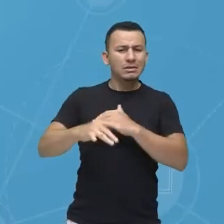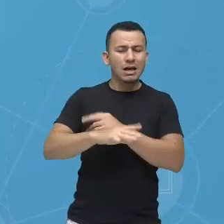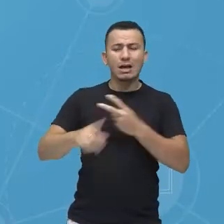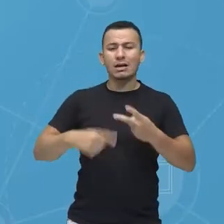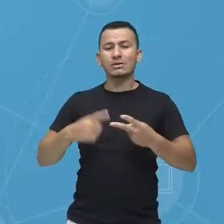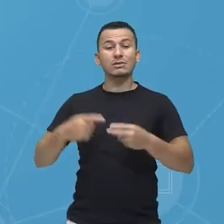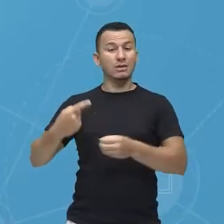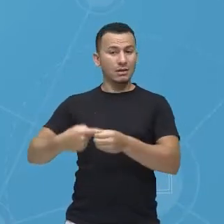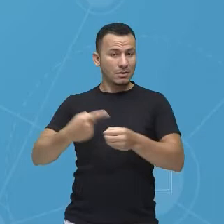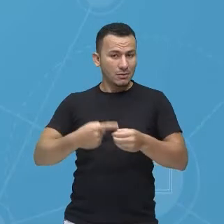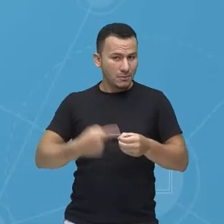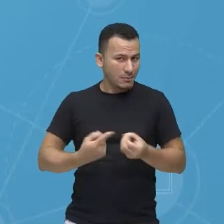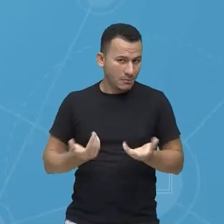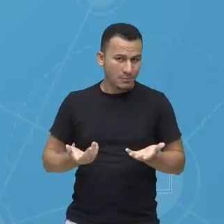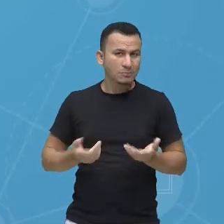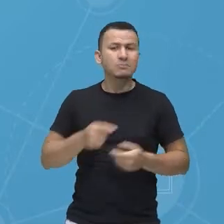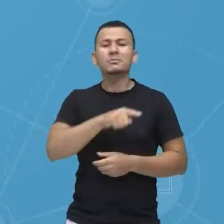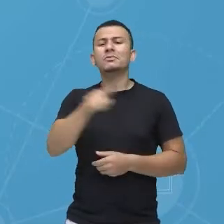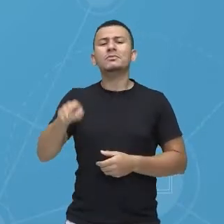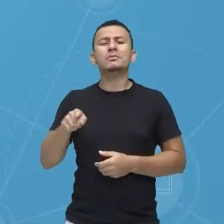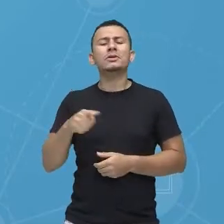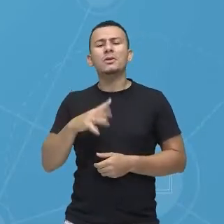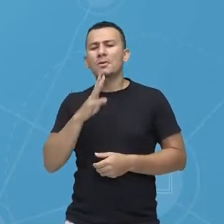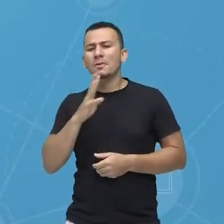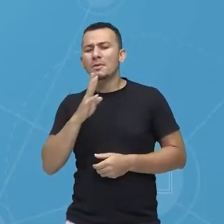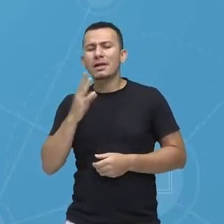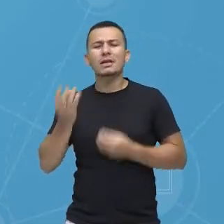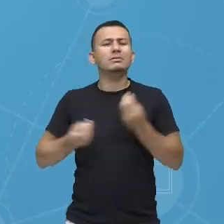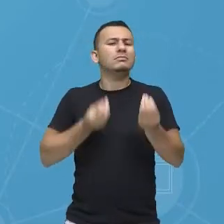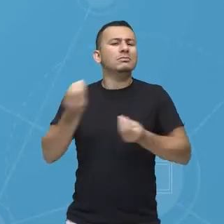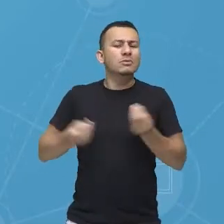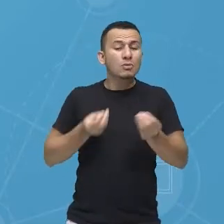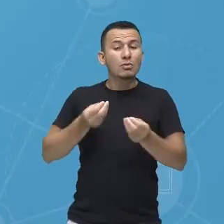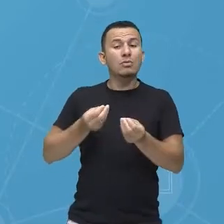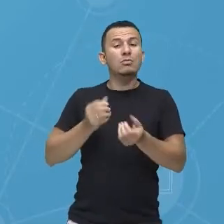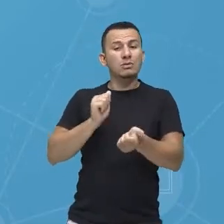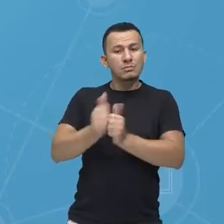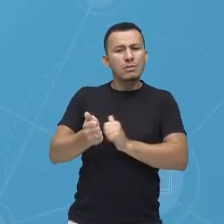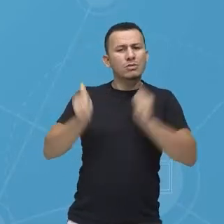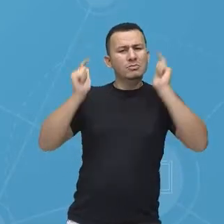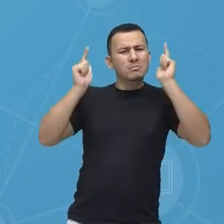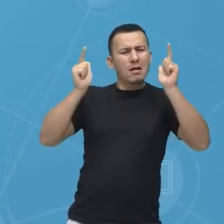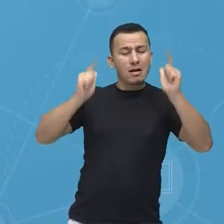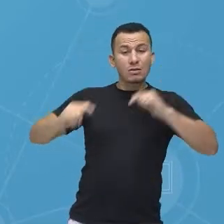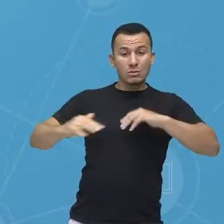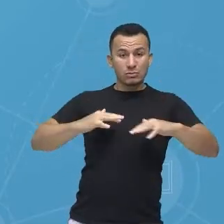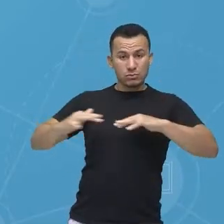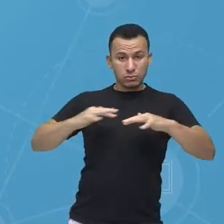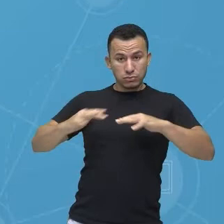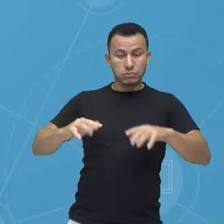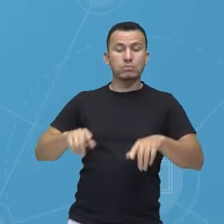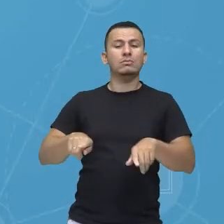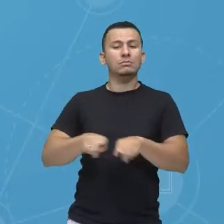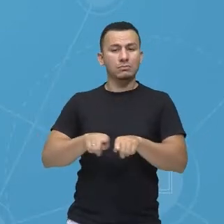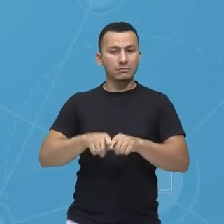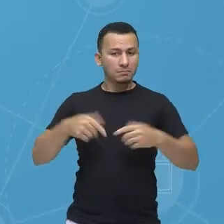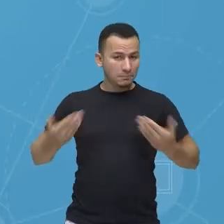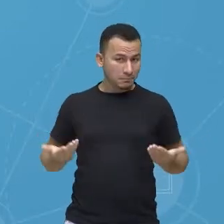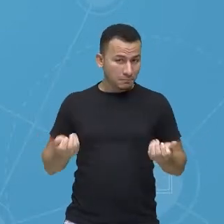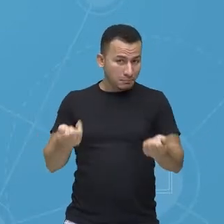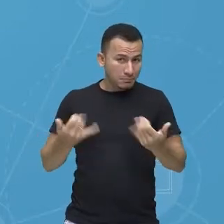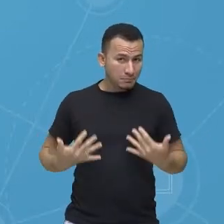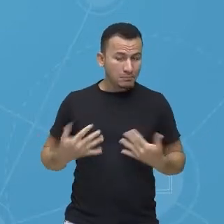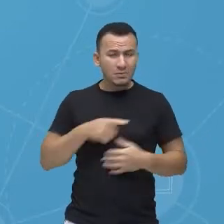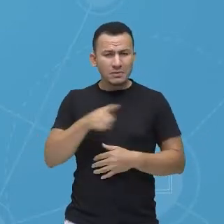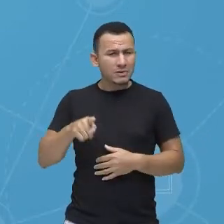no interior? O que vocês já conhecem sobre os esportes de aventura e os esportes radicais? Quem